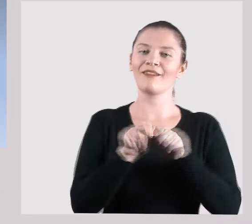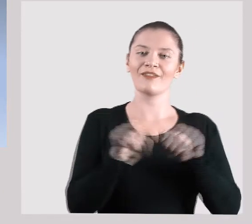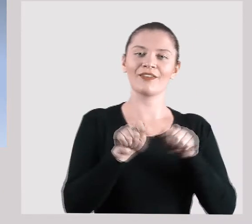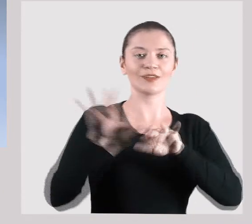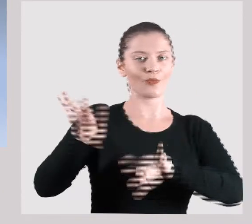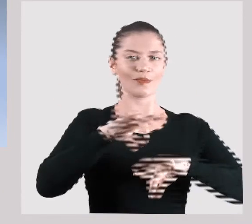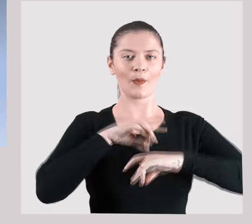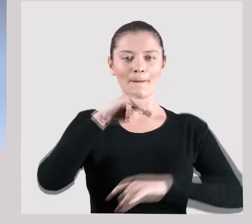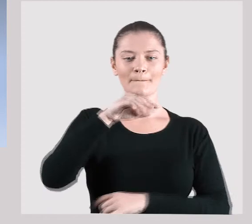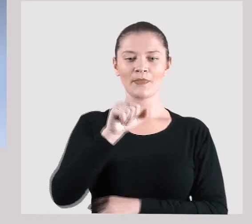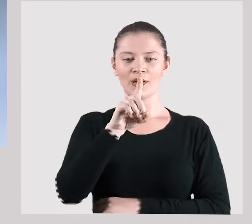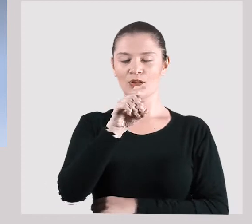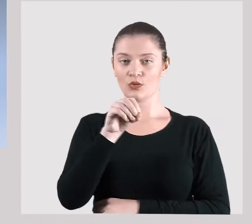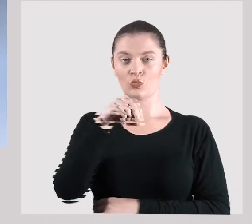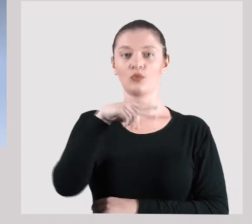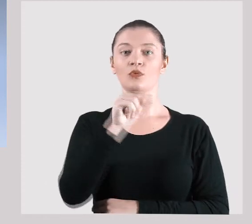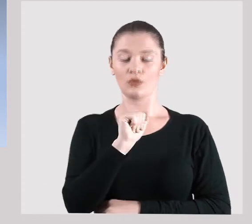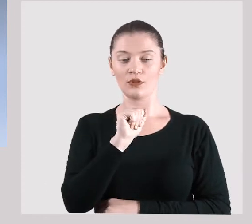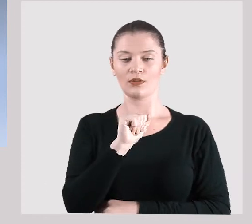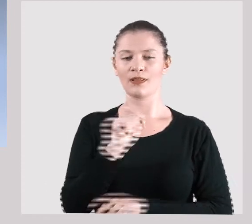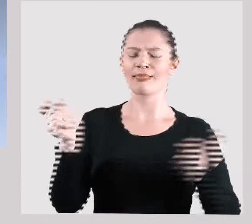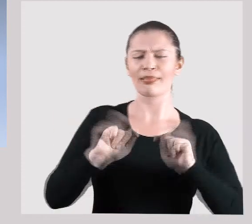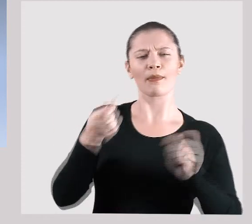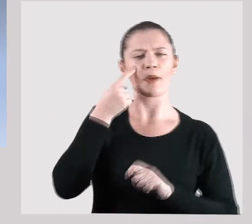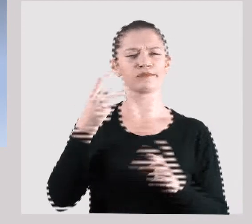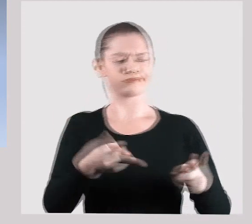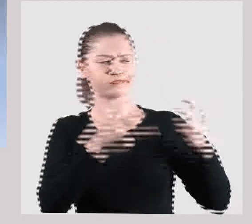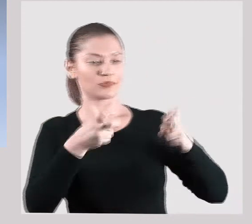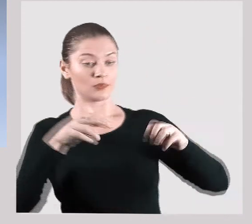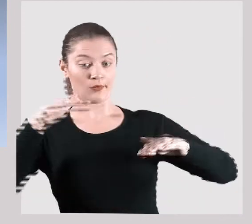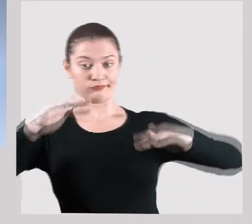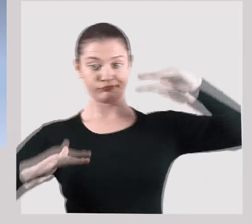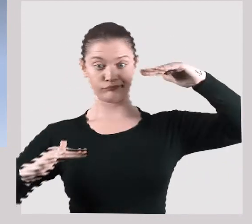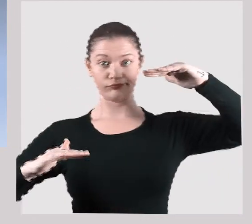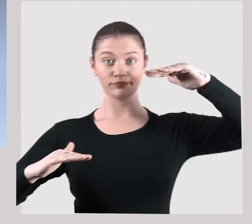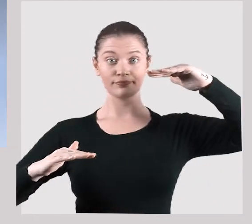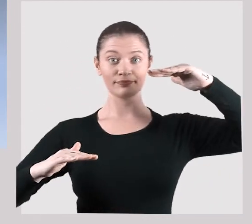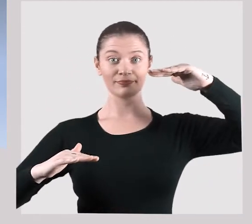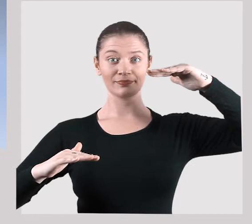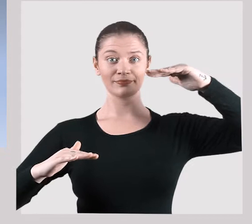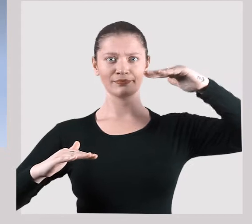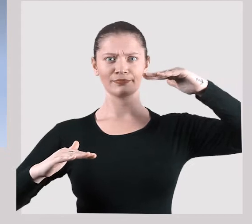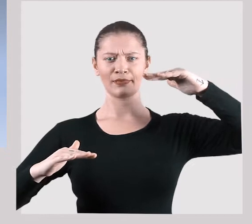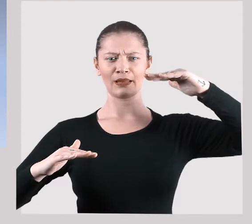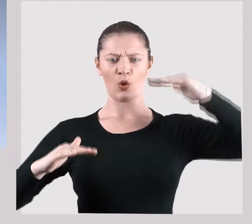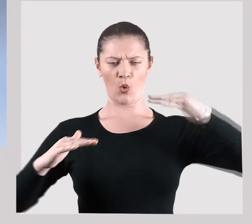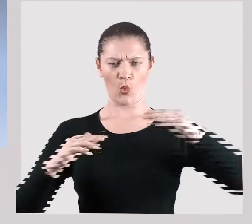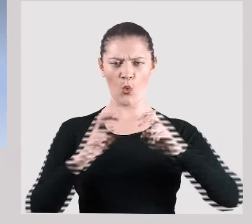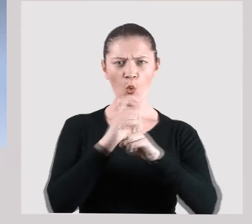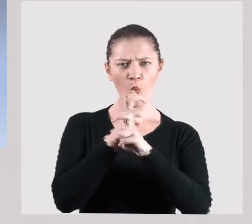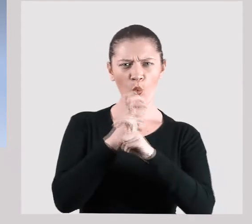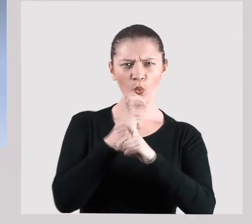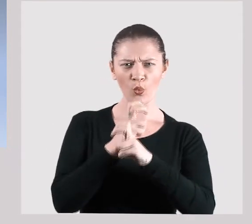Tiffany, dá para ver a altura entre o entrevistador e ela, a estrutura óssea é muito